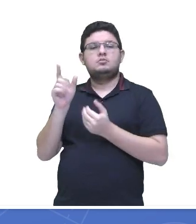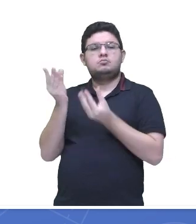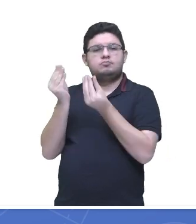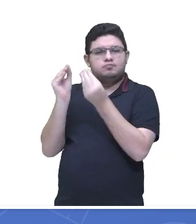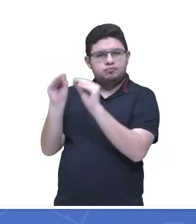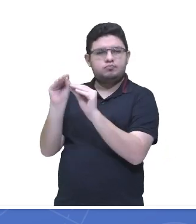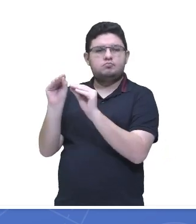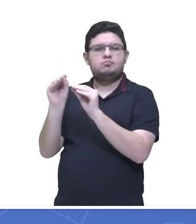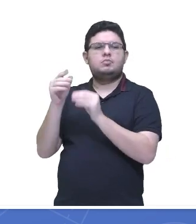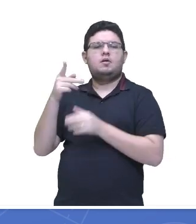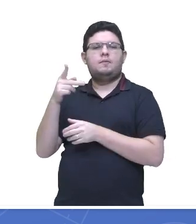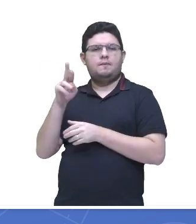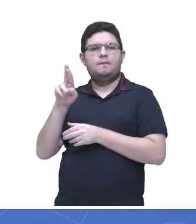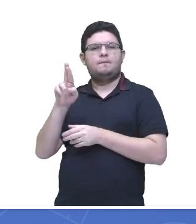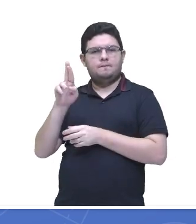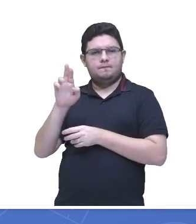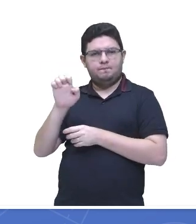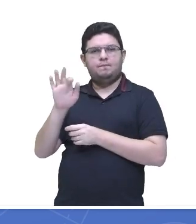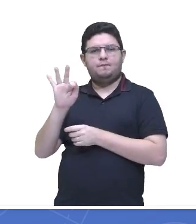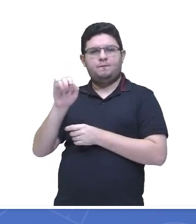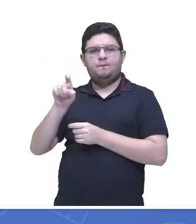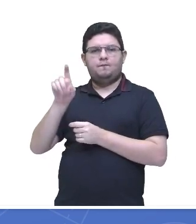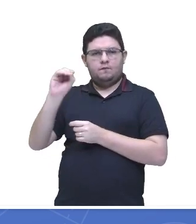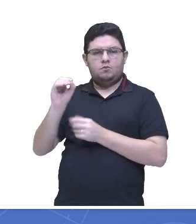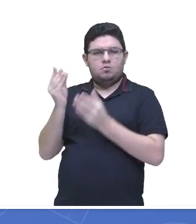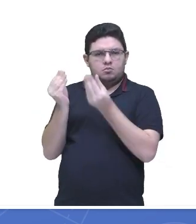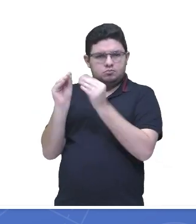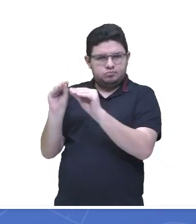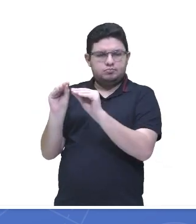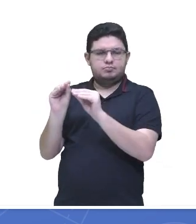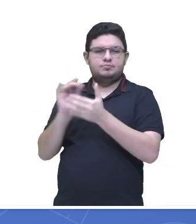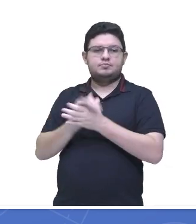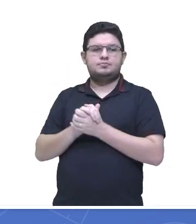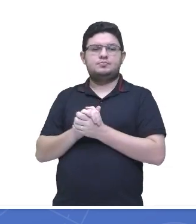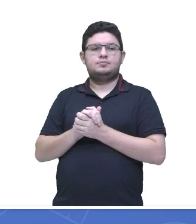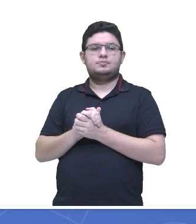formei uma palavra só, tá? Ali foi um quebra-cabeça e tudo mais, mas o